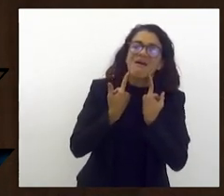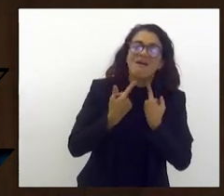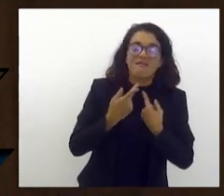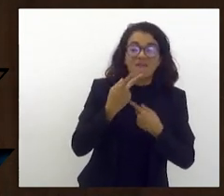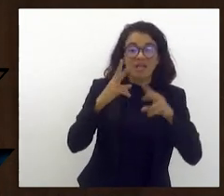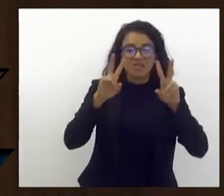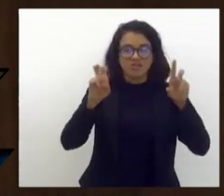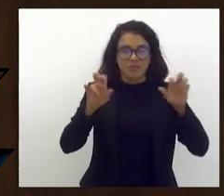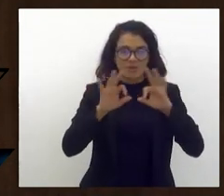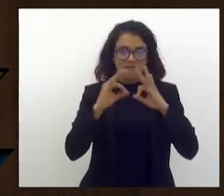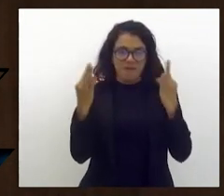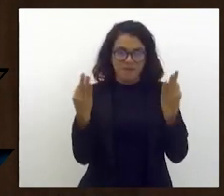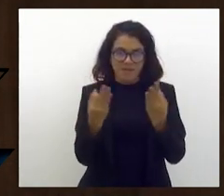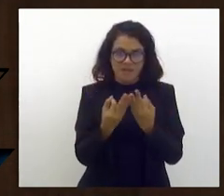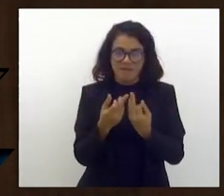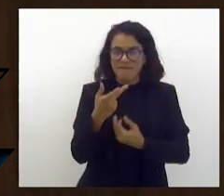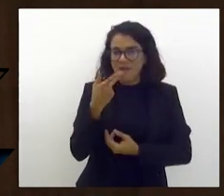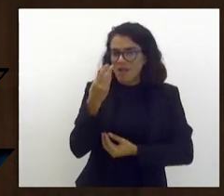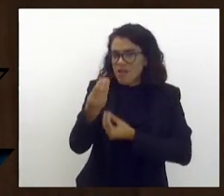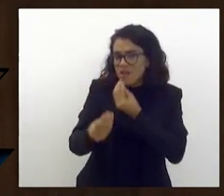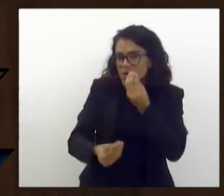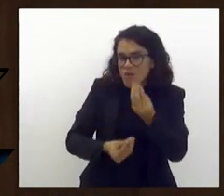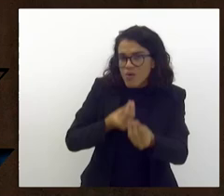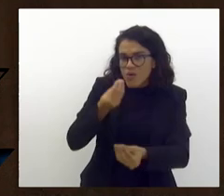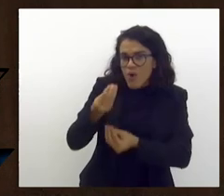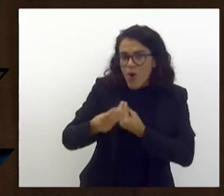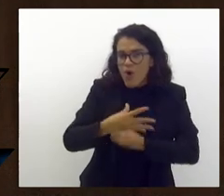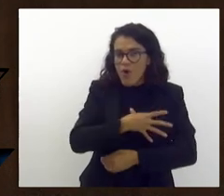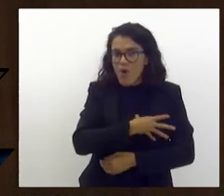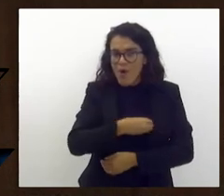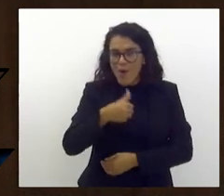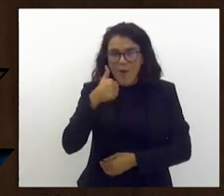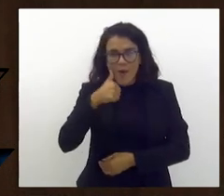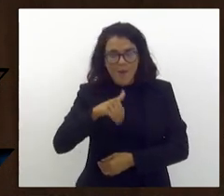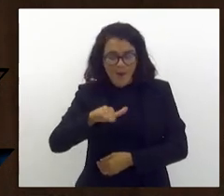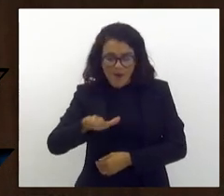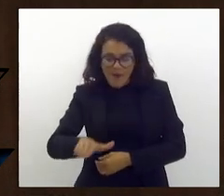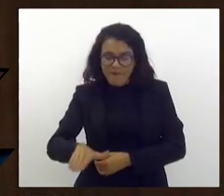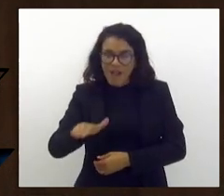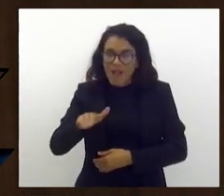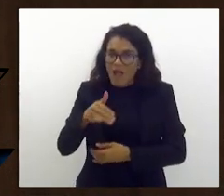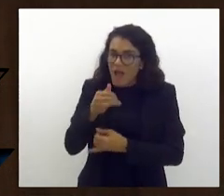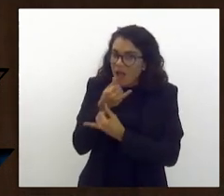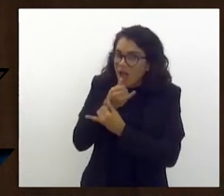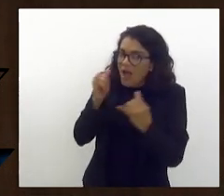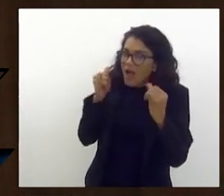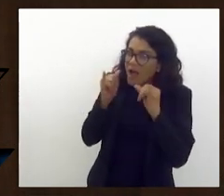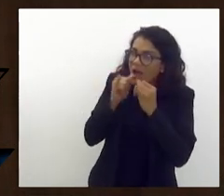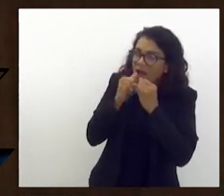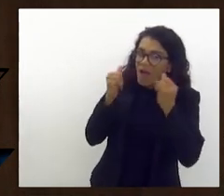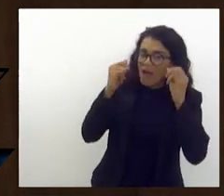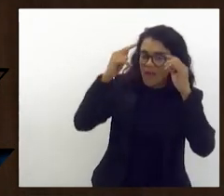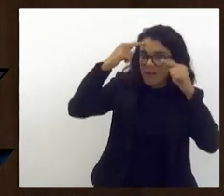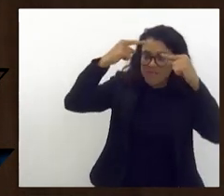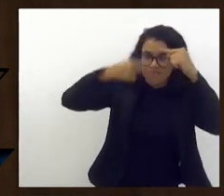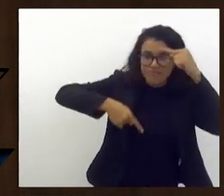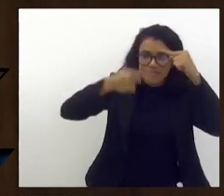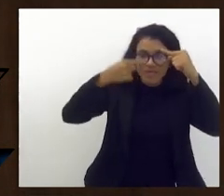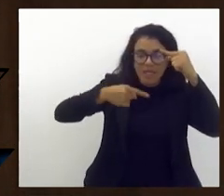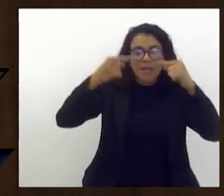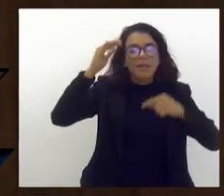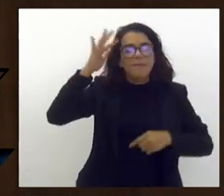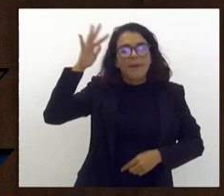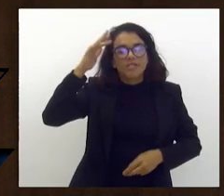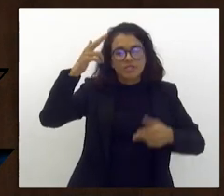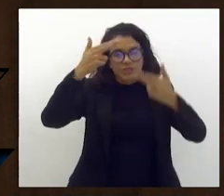sua família, falando de como a sua filha ficou assustada. Agora imagine o trauma